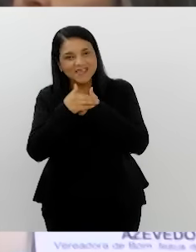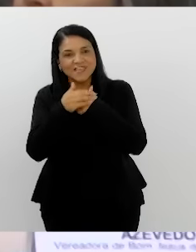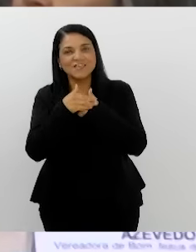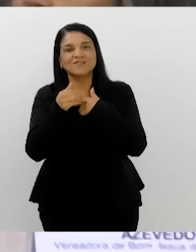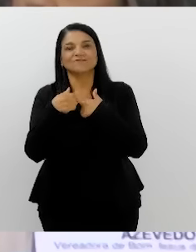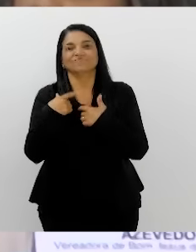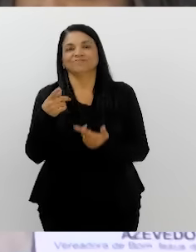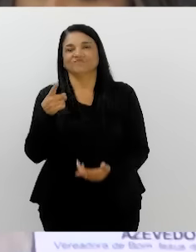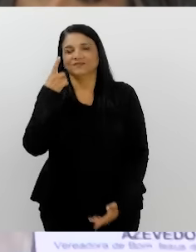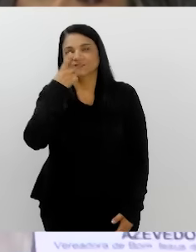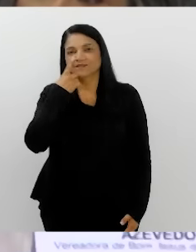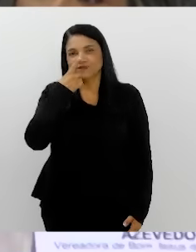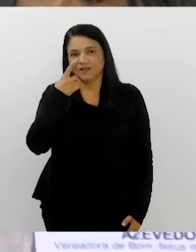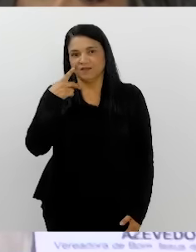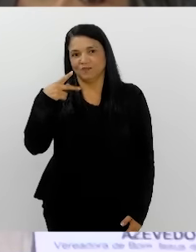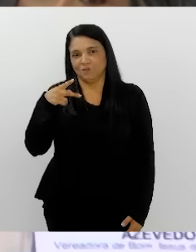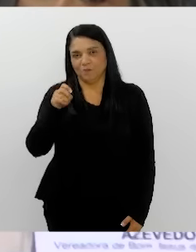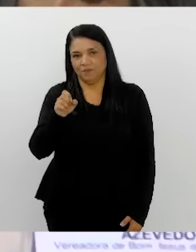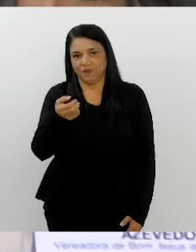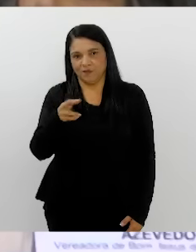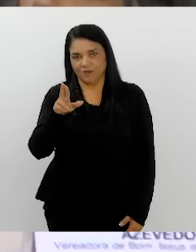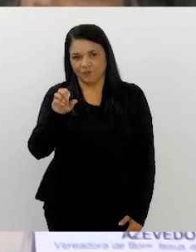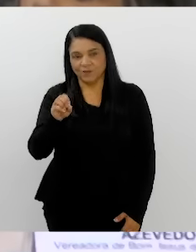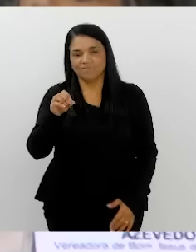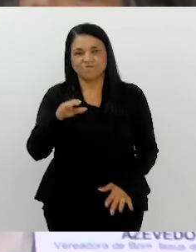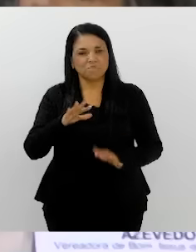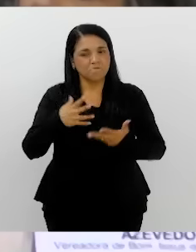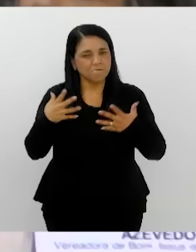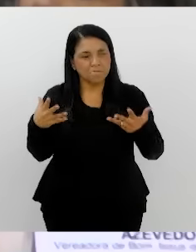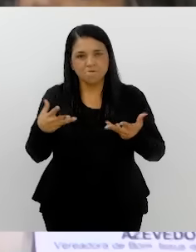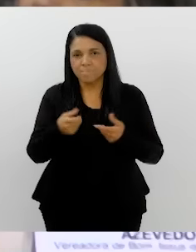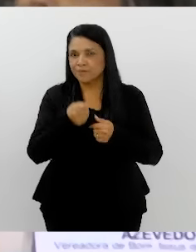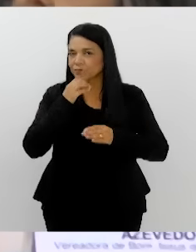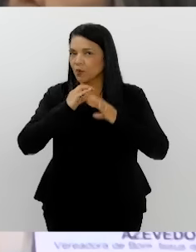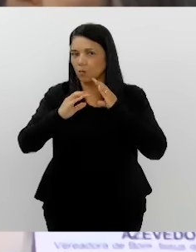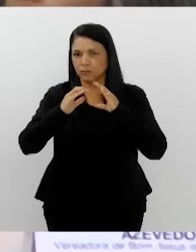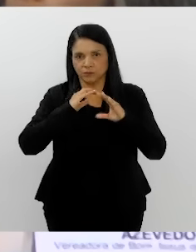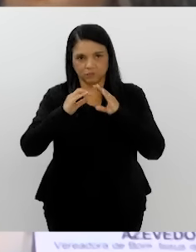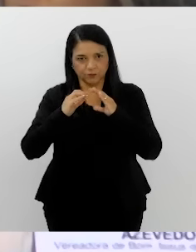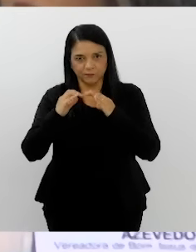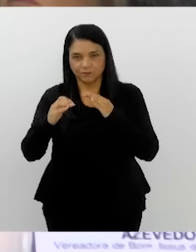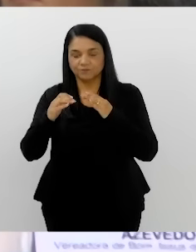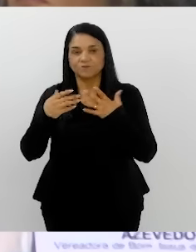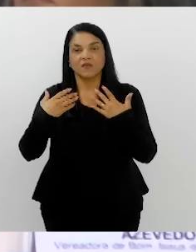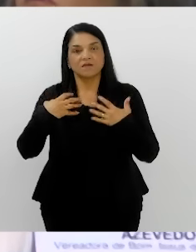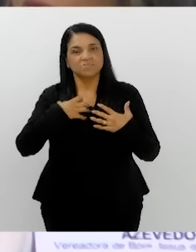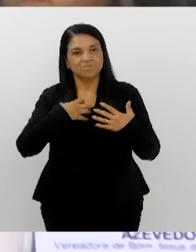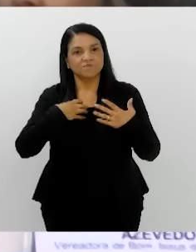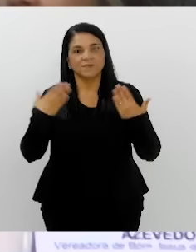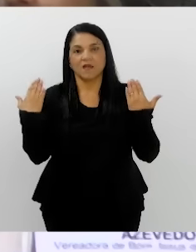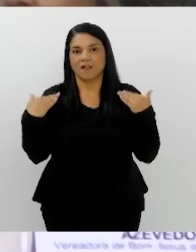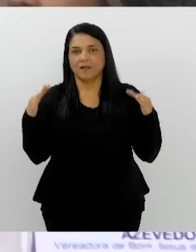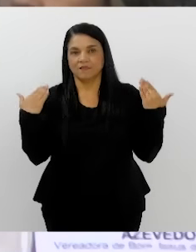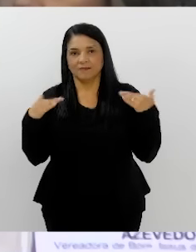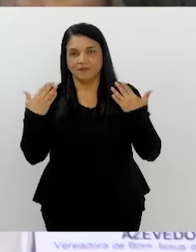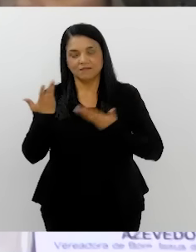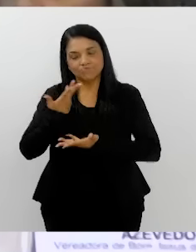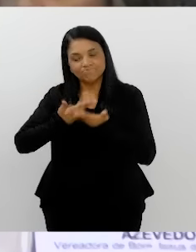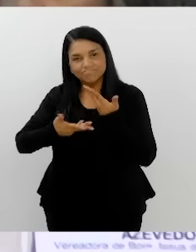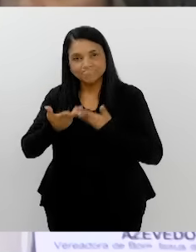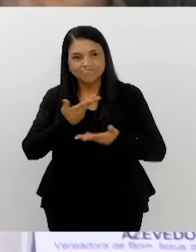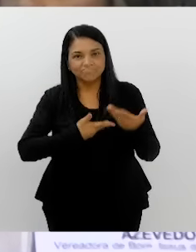deputado Pedro Augusto, um excelente comunicador. Dizer da alegria de nós estarmos partilhando aqui